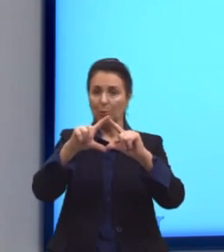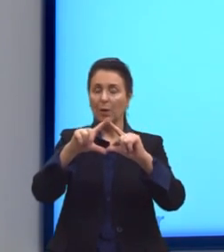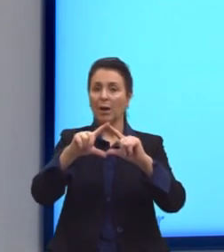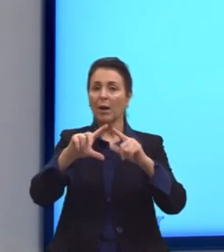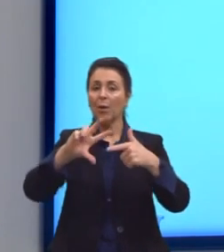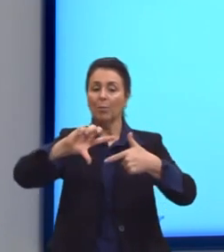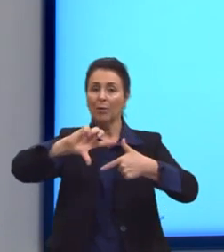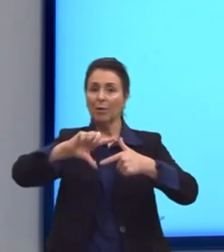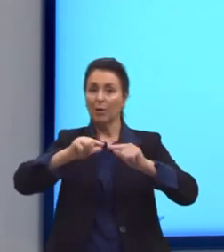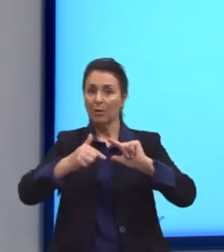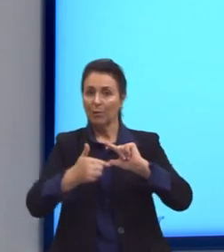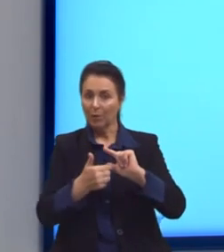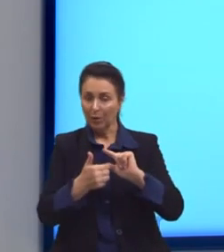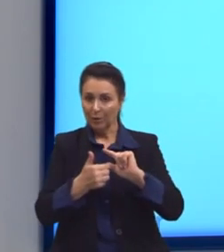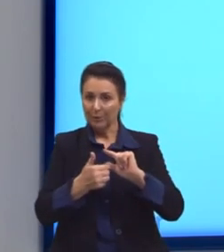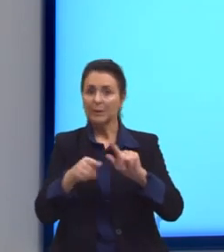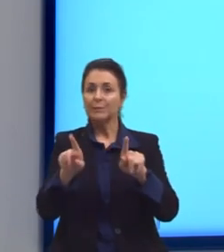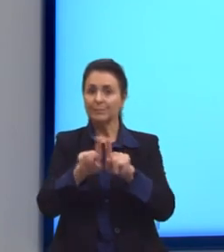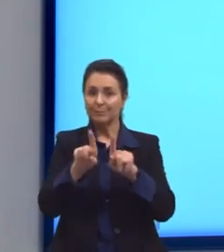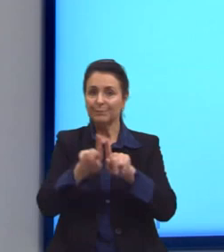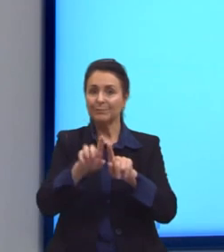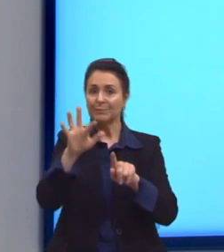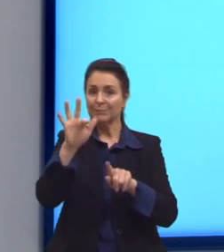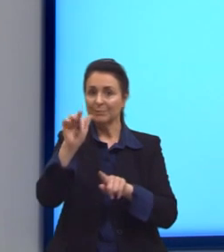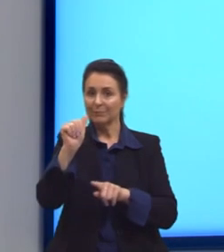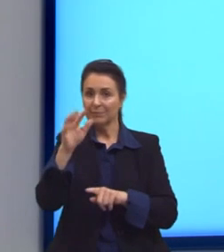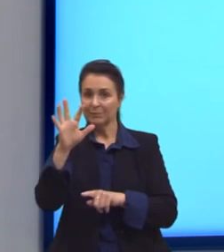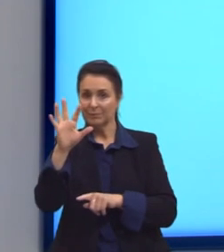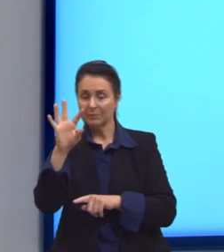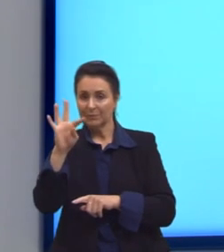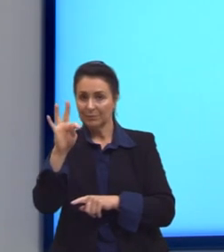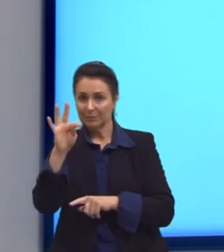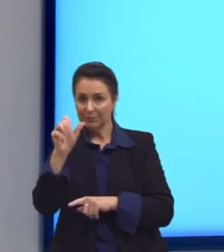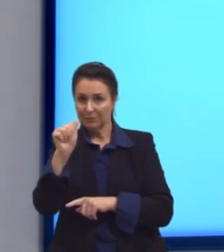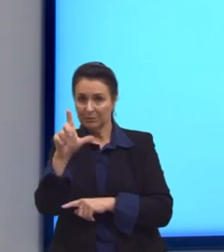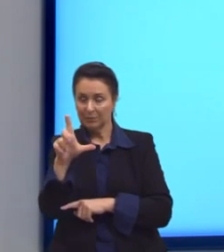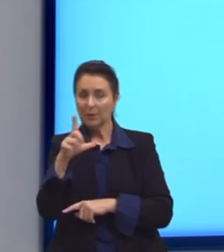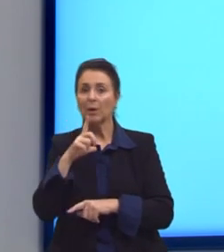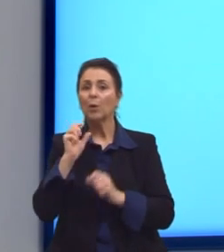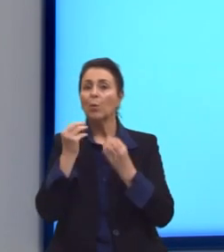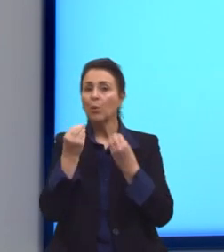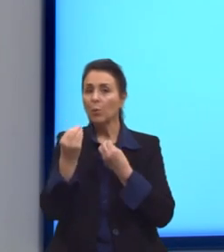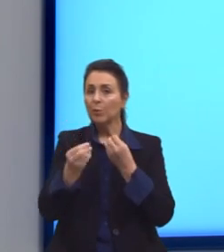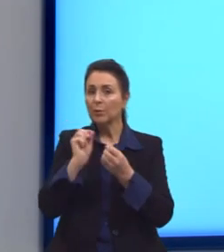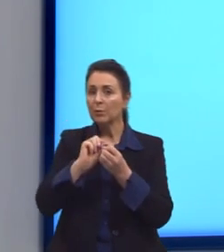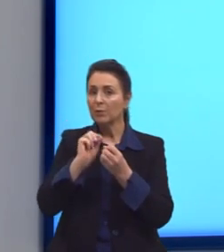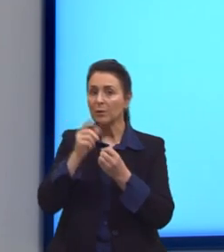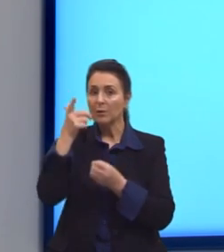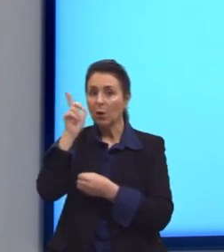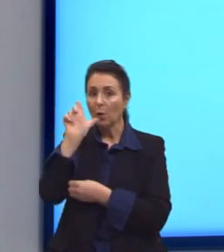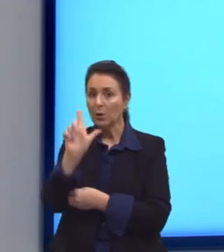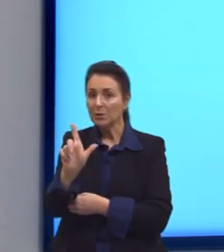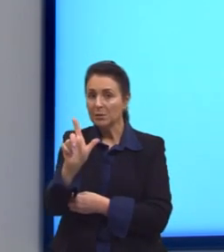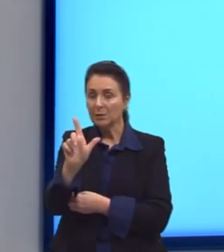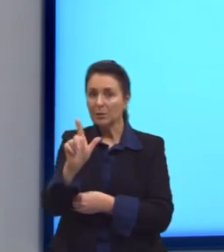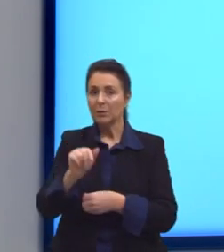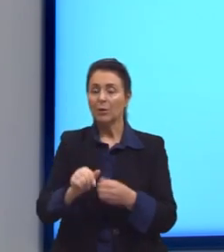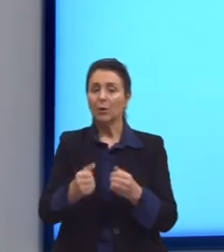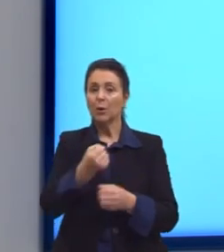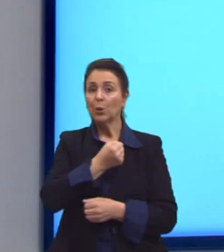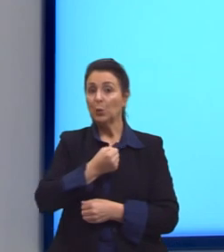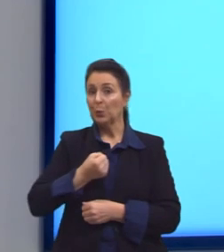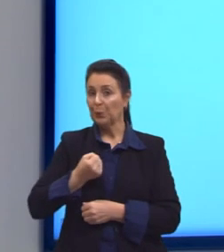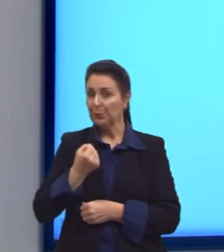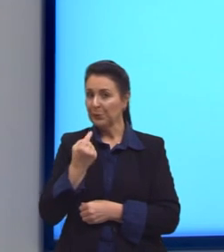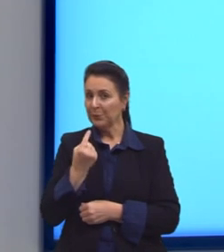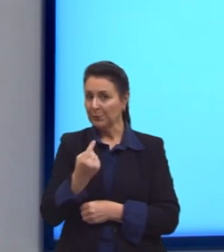elementares da geometria fractal, pode ser obtido por meio dos seguintes passos. Número 1,